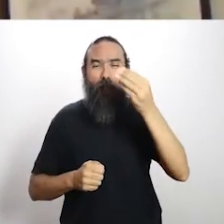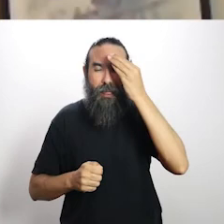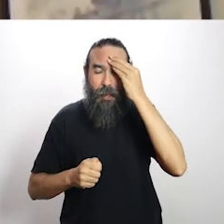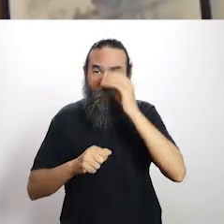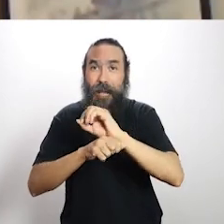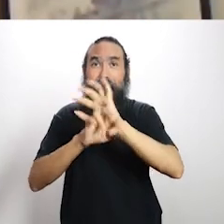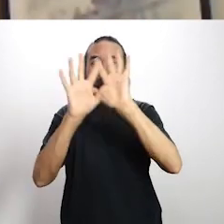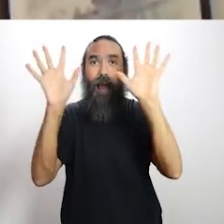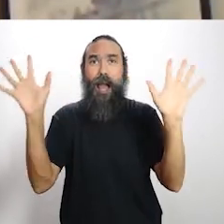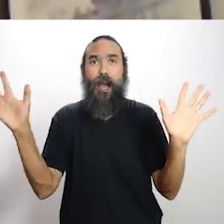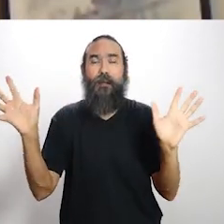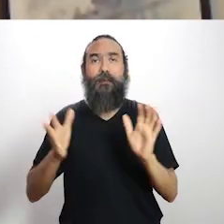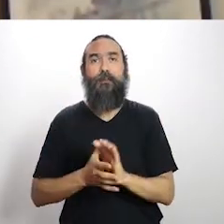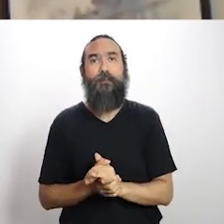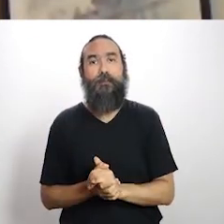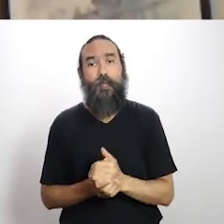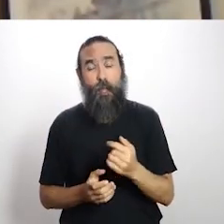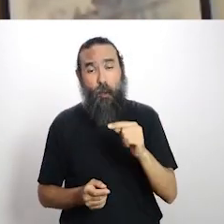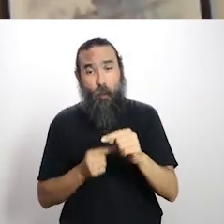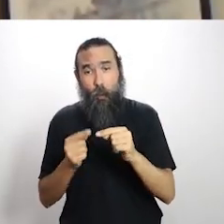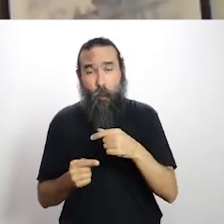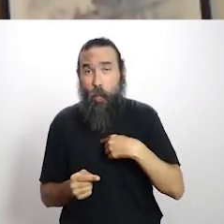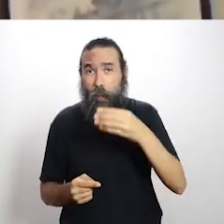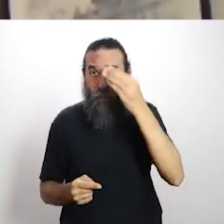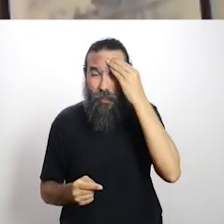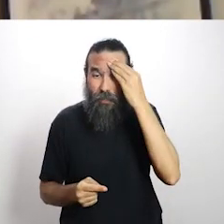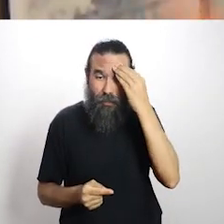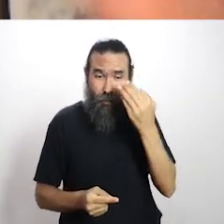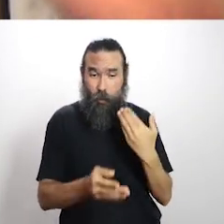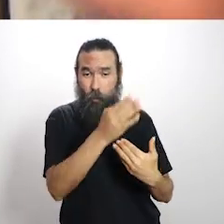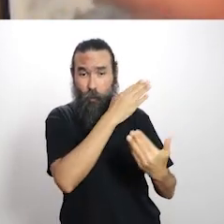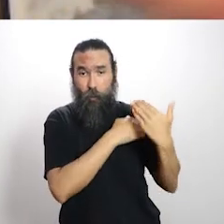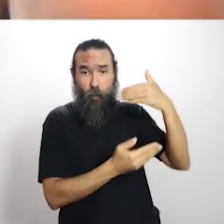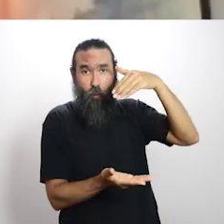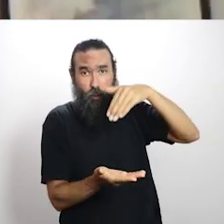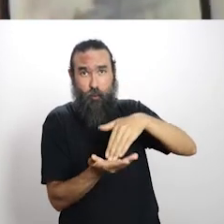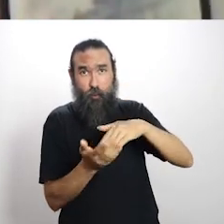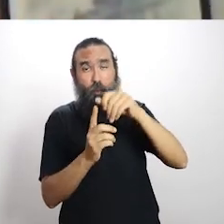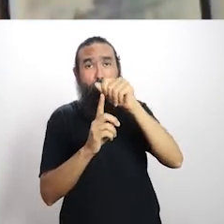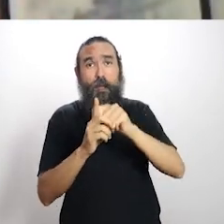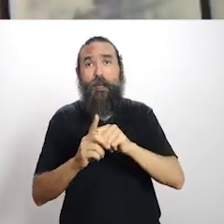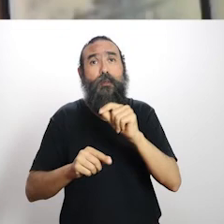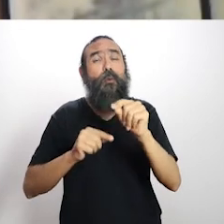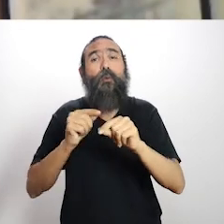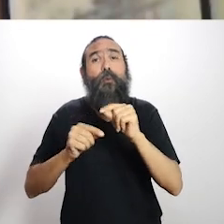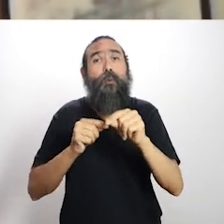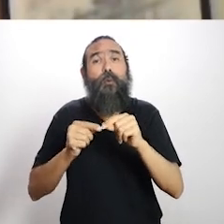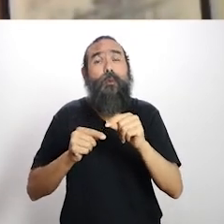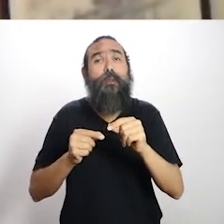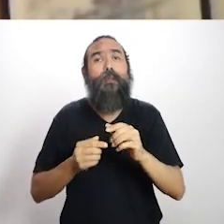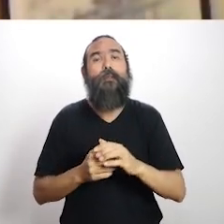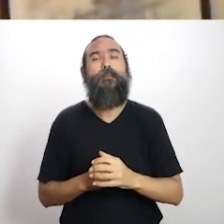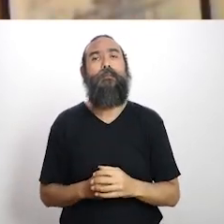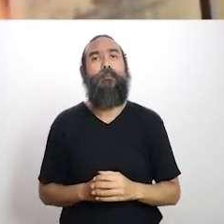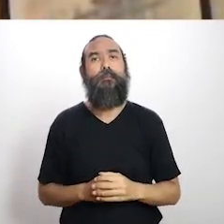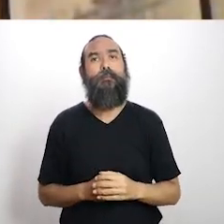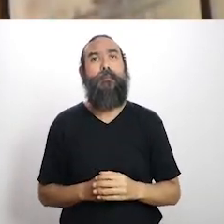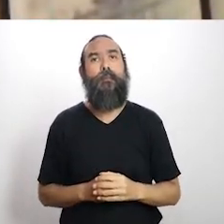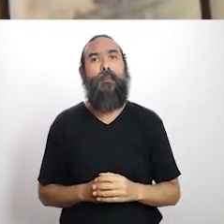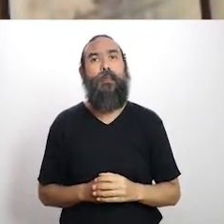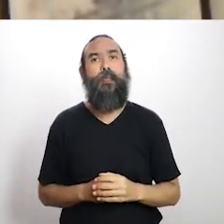de espaço não é apenas para o espaço físico a construção do prédio o espaço é o